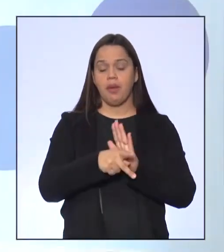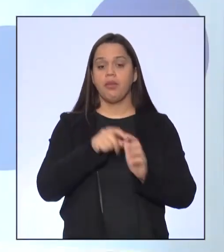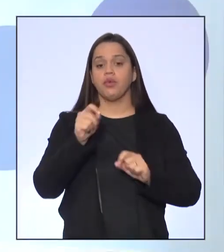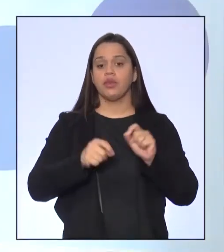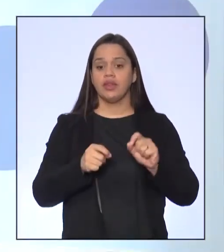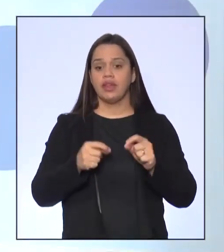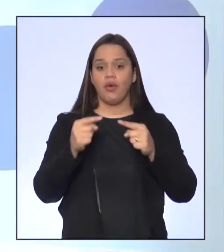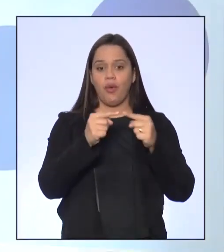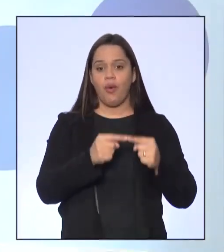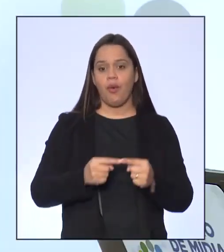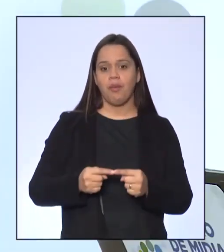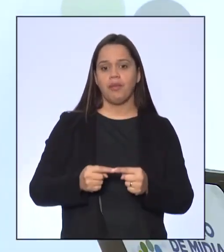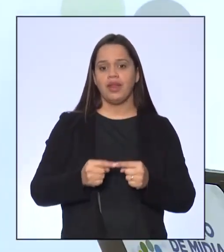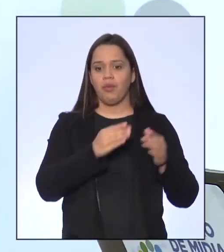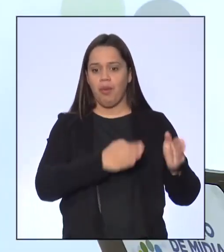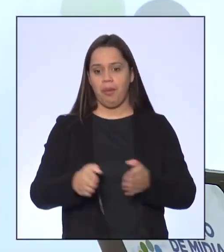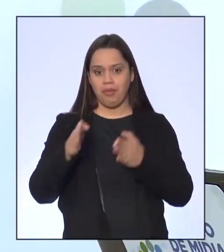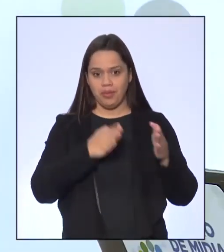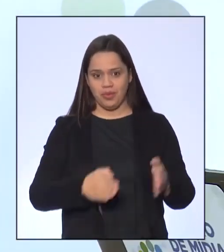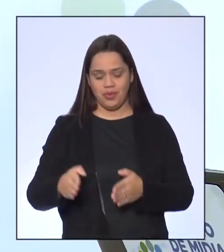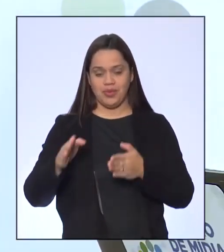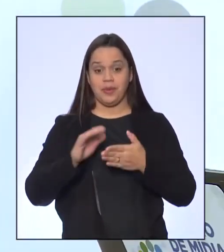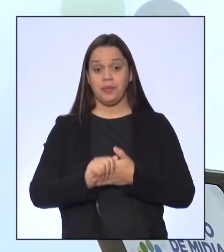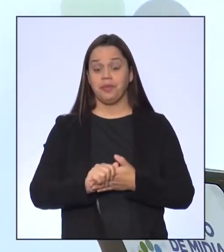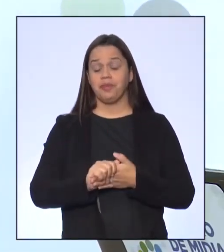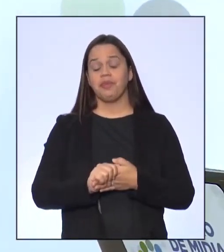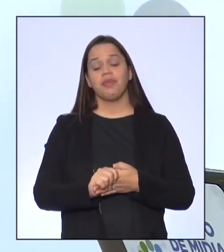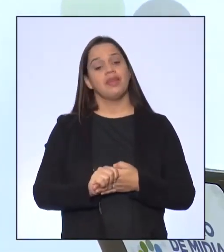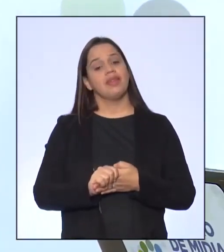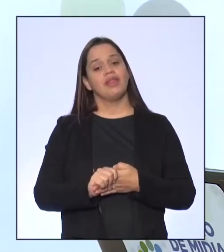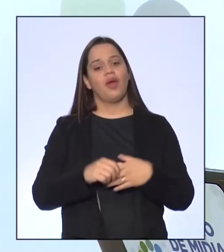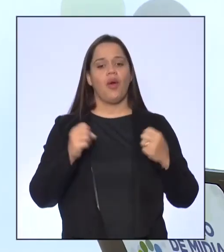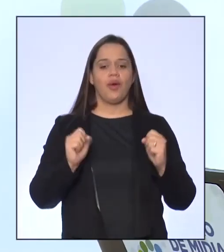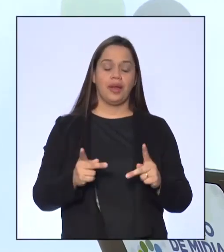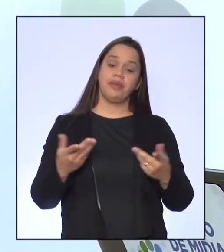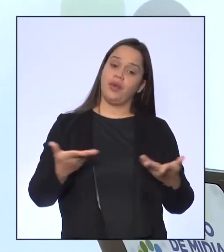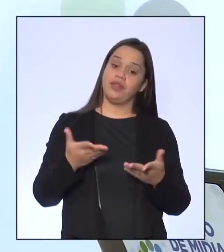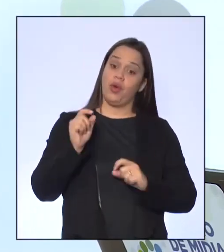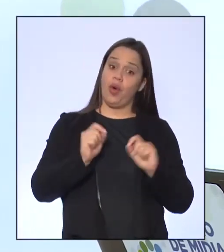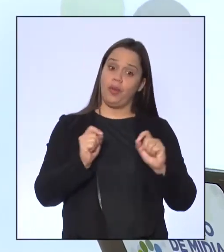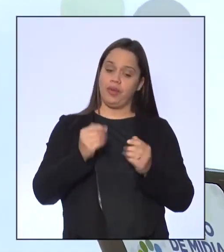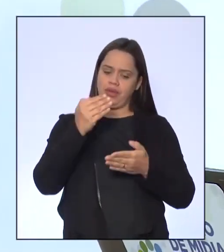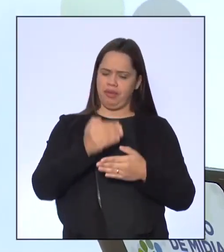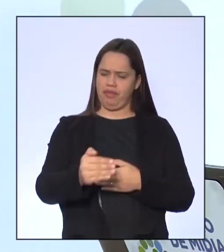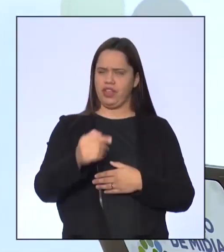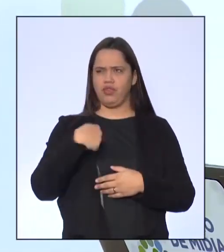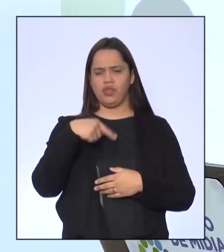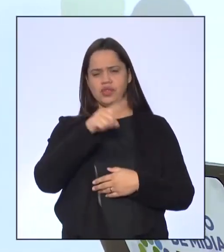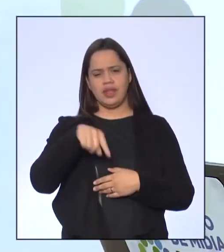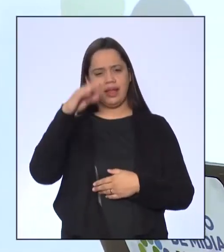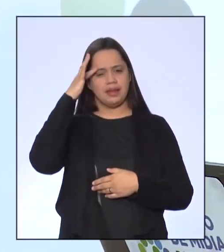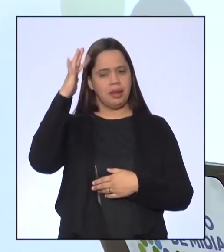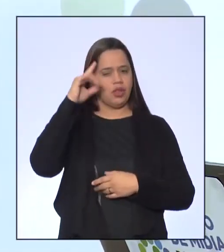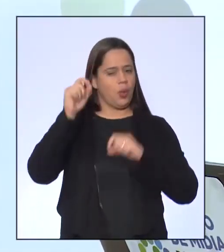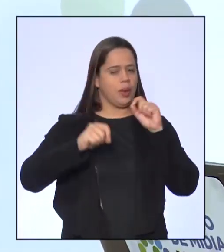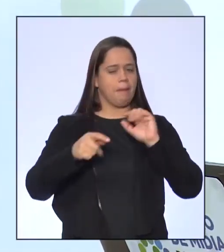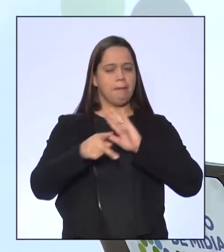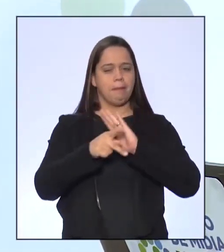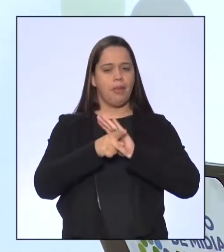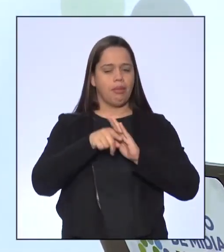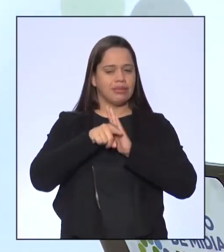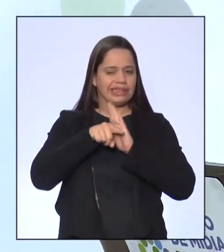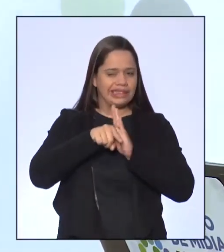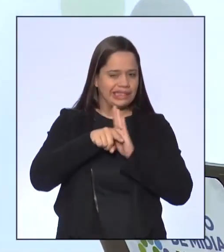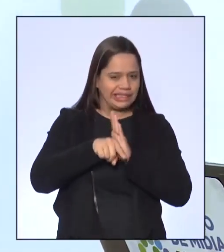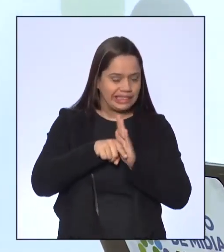produção. Muito bem. Gente, então, assim, ó, daqui para frente, vocês têm que se imaginar mini cientistas, porque, assim,